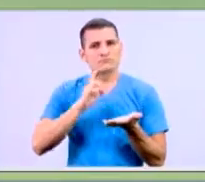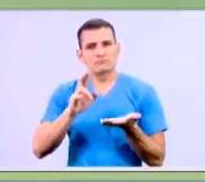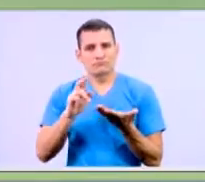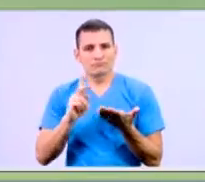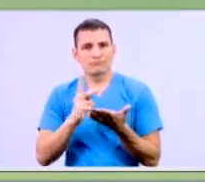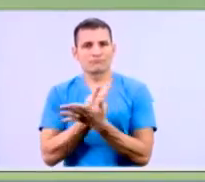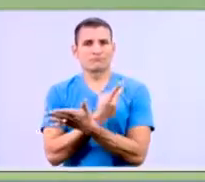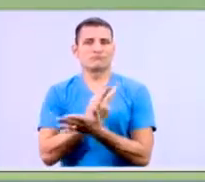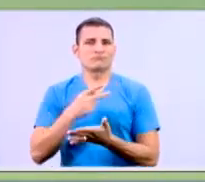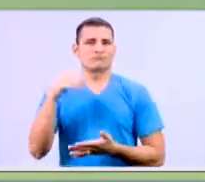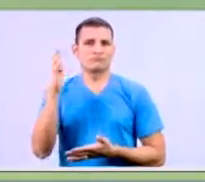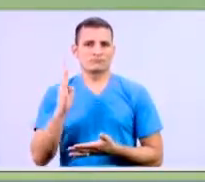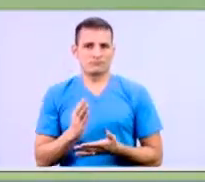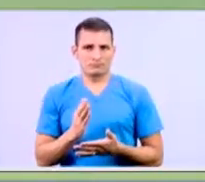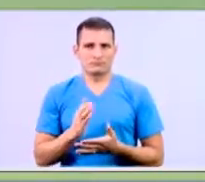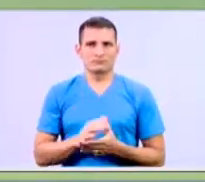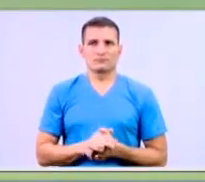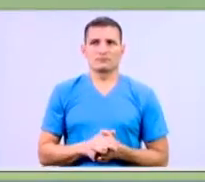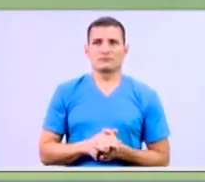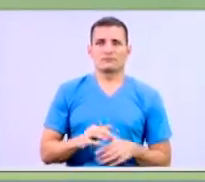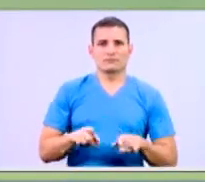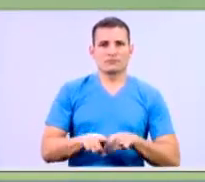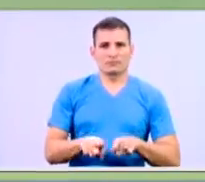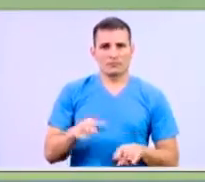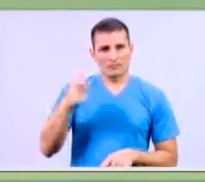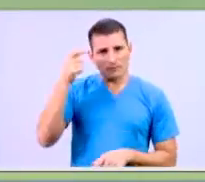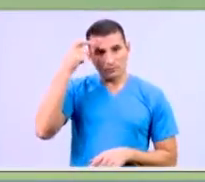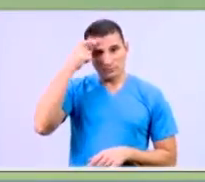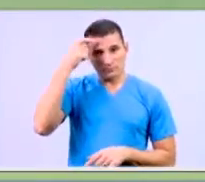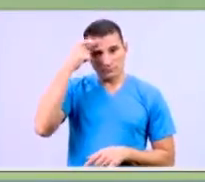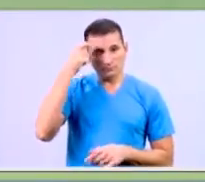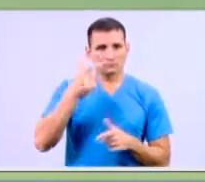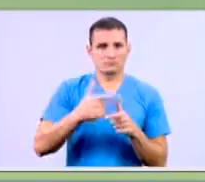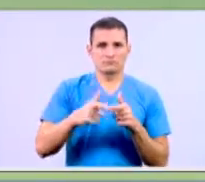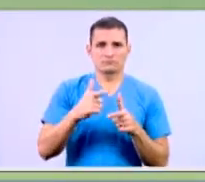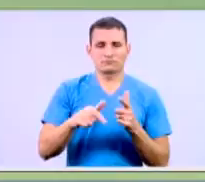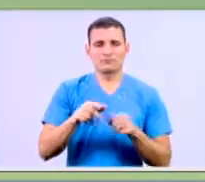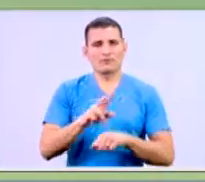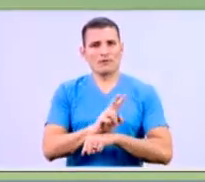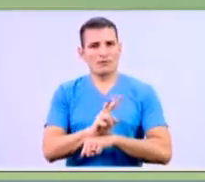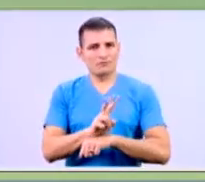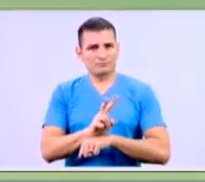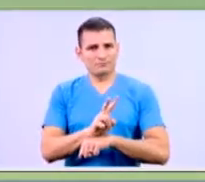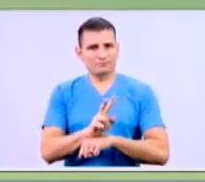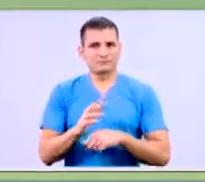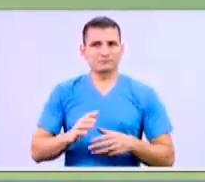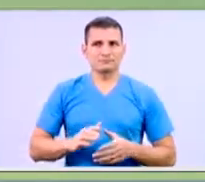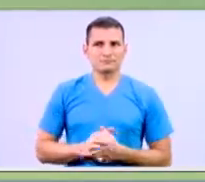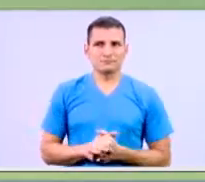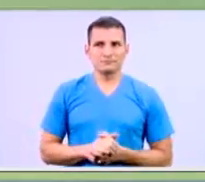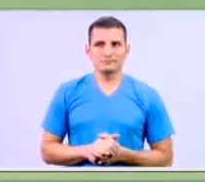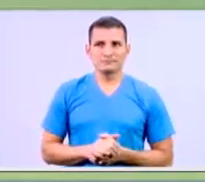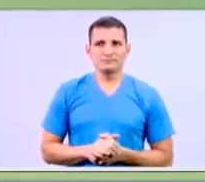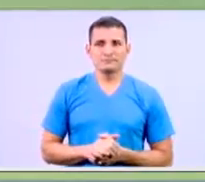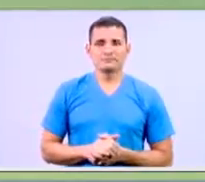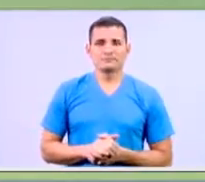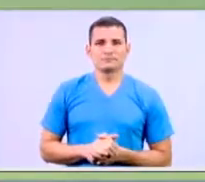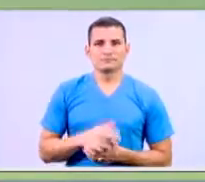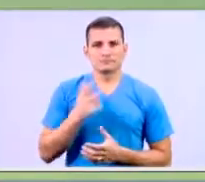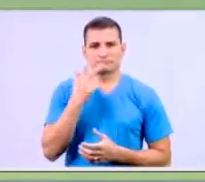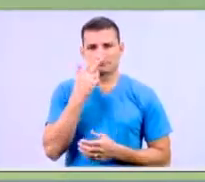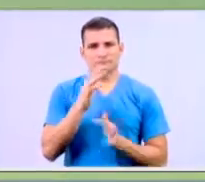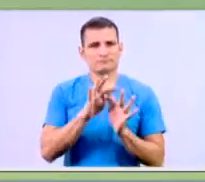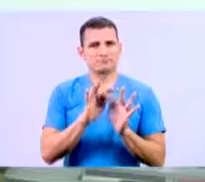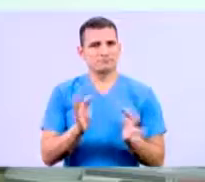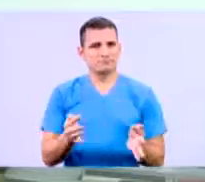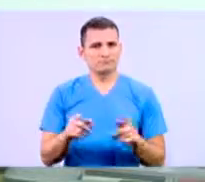Brasil. E também atua na conscientização sobre os problemas de segurança. Parece também simples,